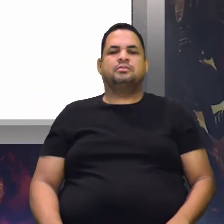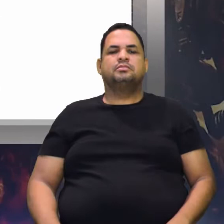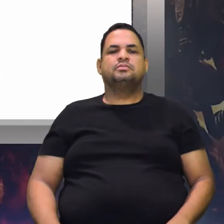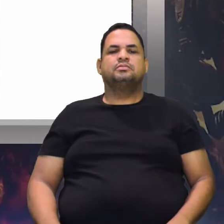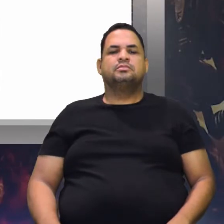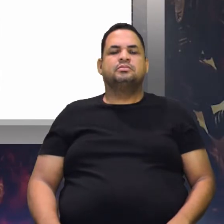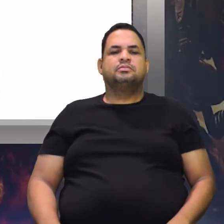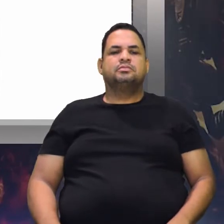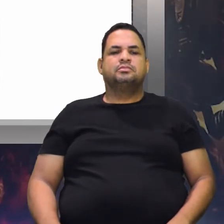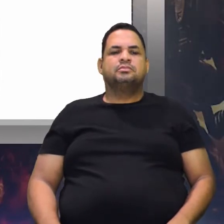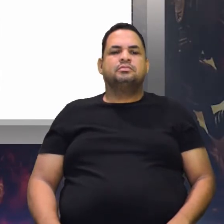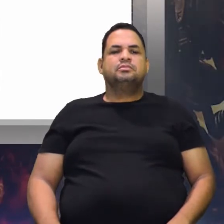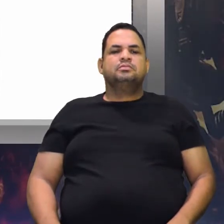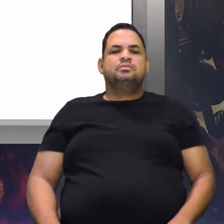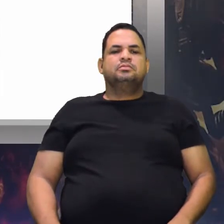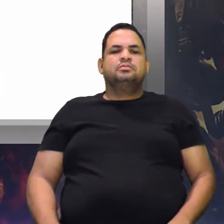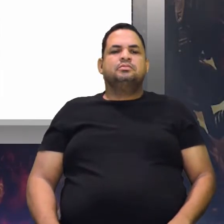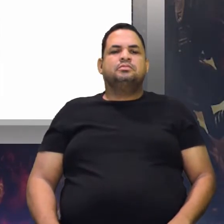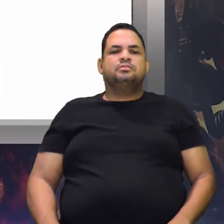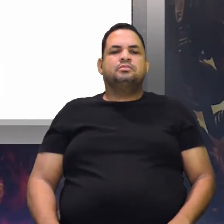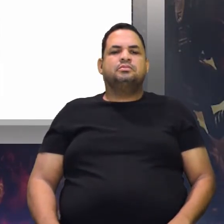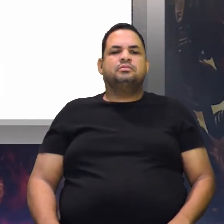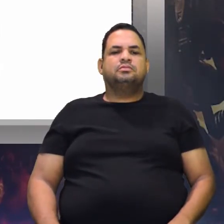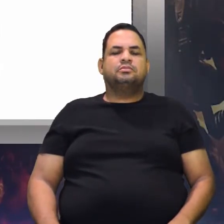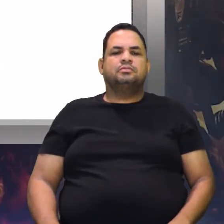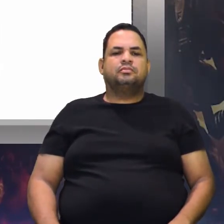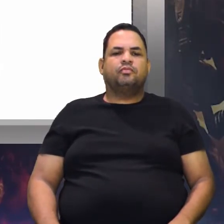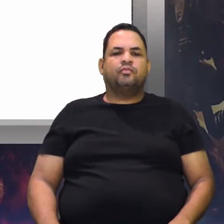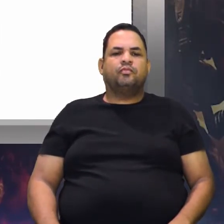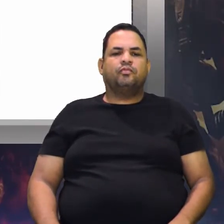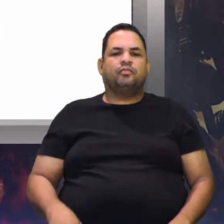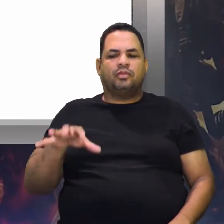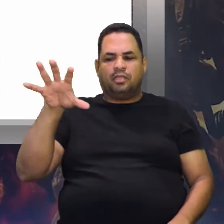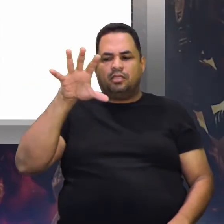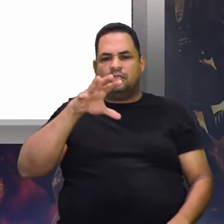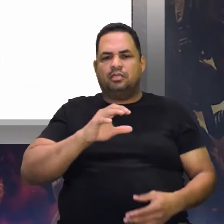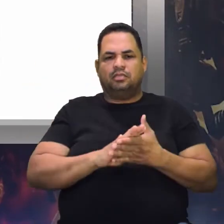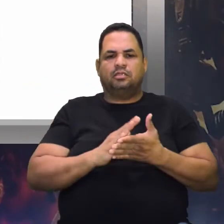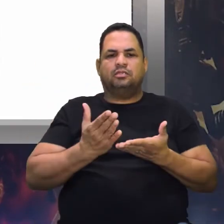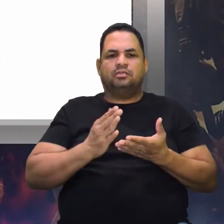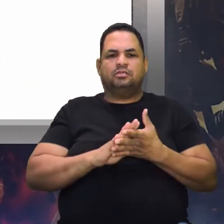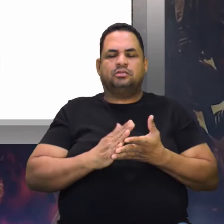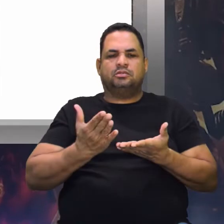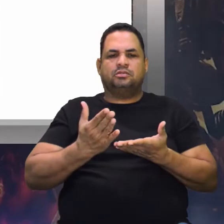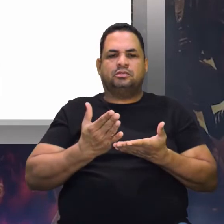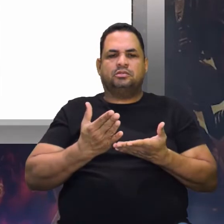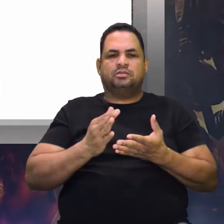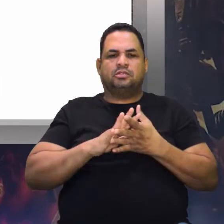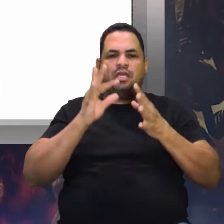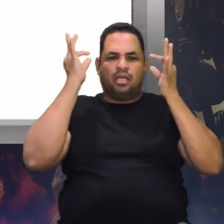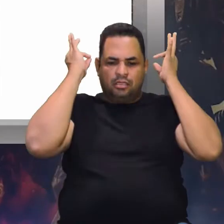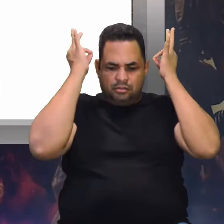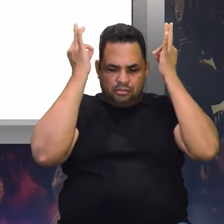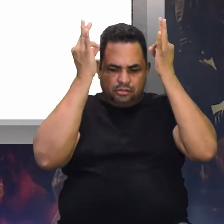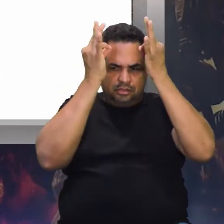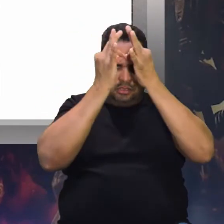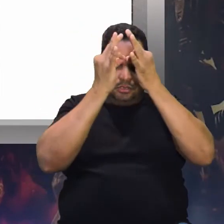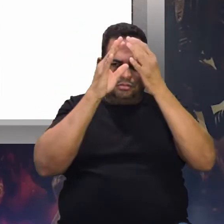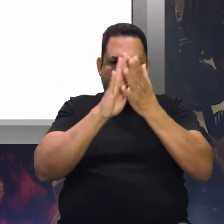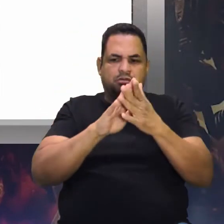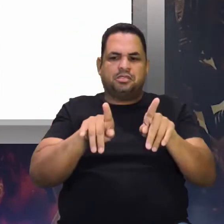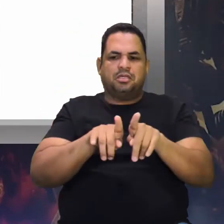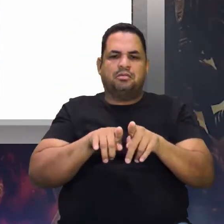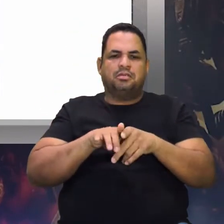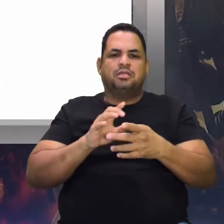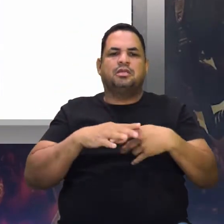Ali a região da Grécia, as cidades, estados gregas,